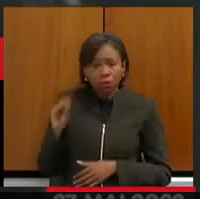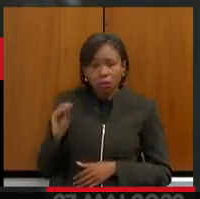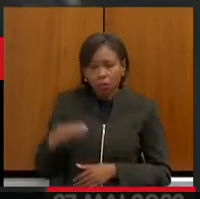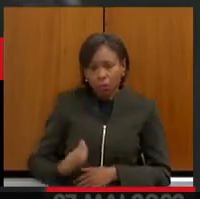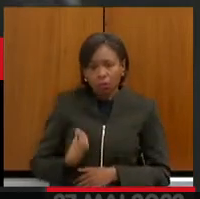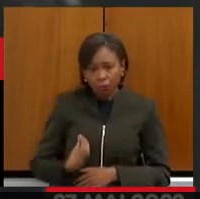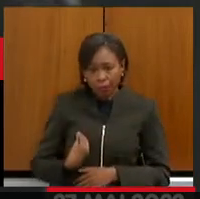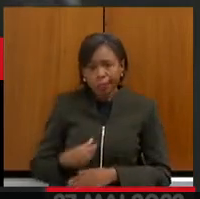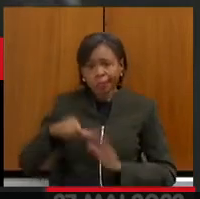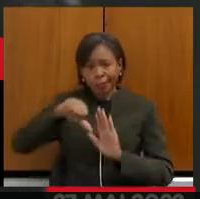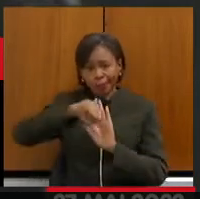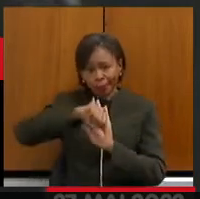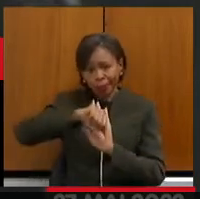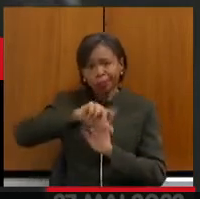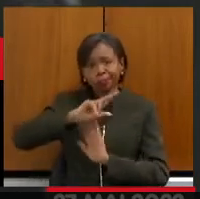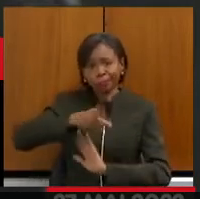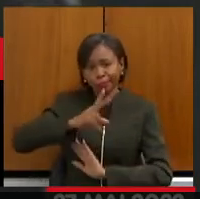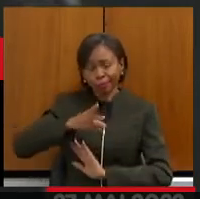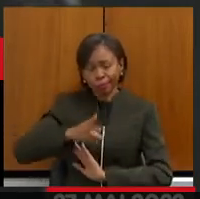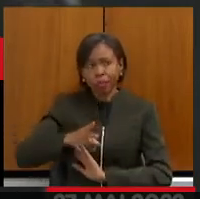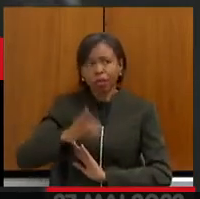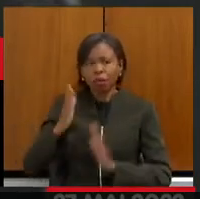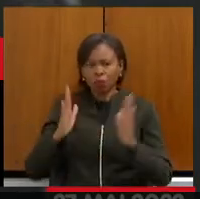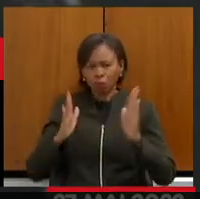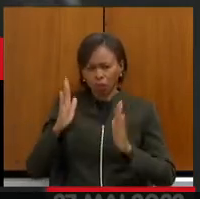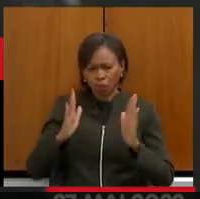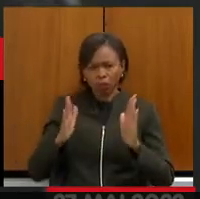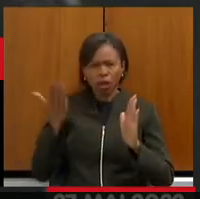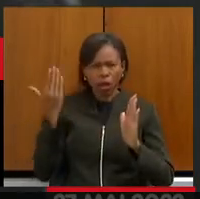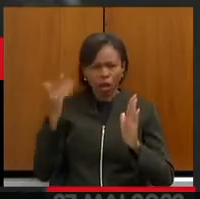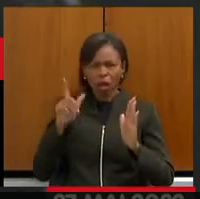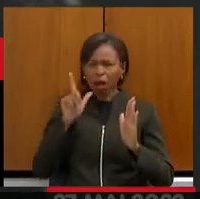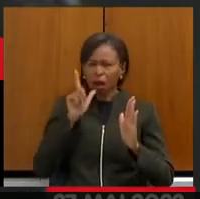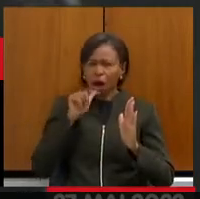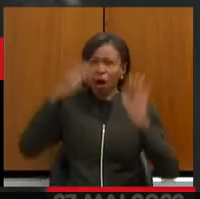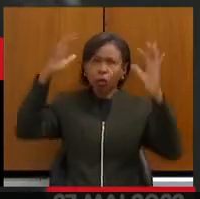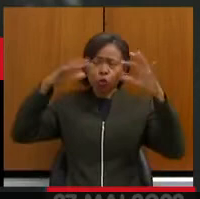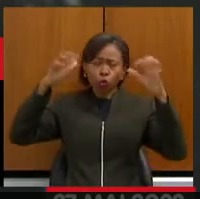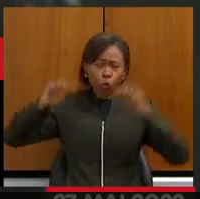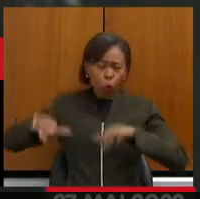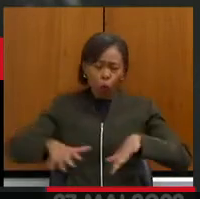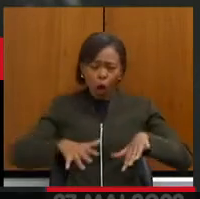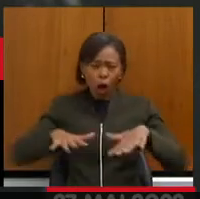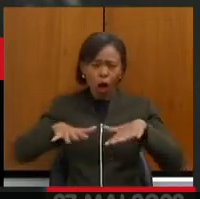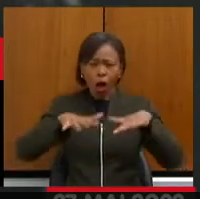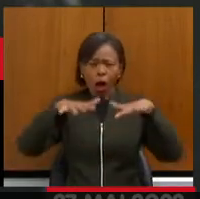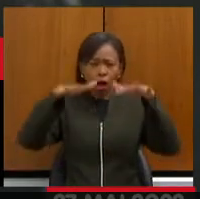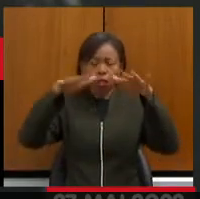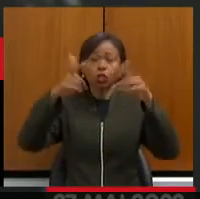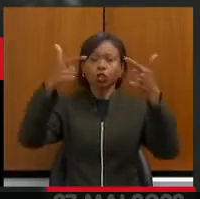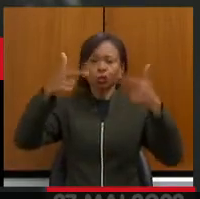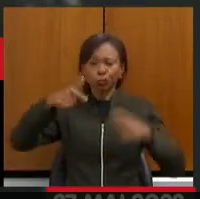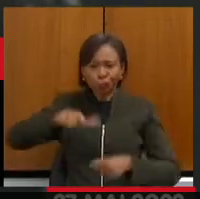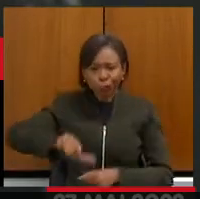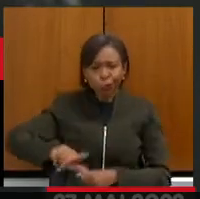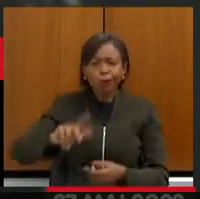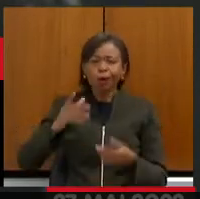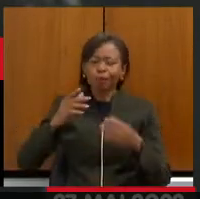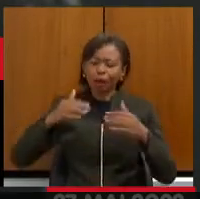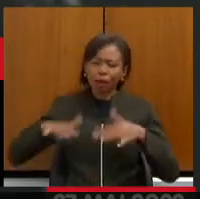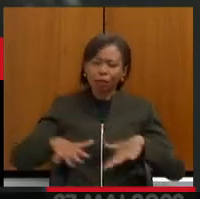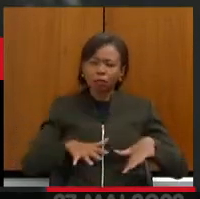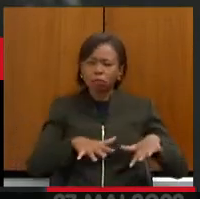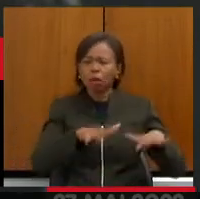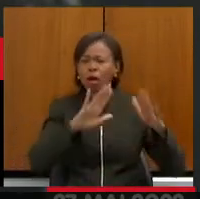período que a gente teve aí das enchentes as mulheres e as famílias tiveram de novo a lama